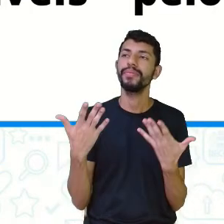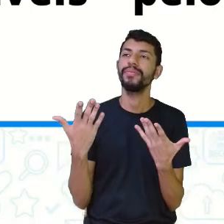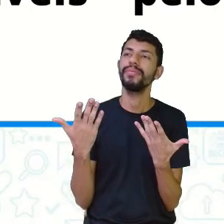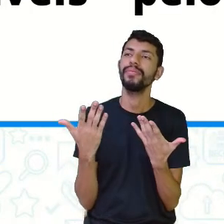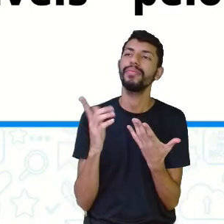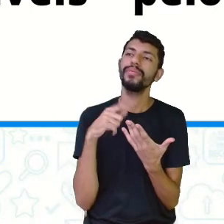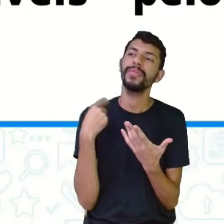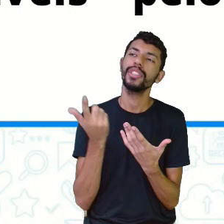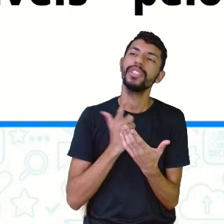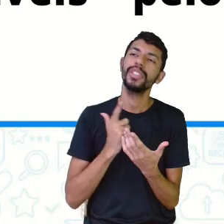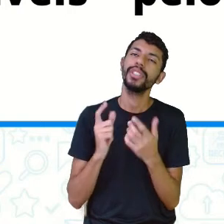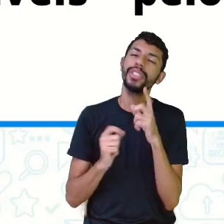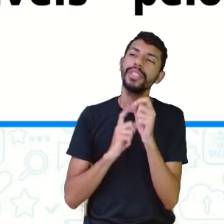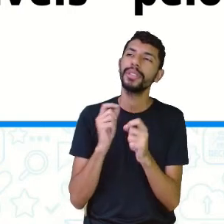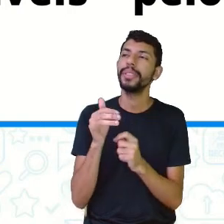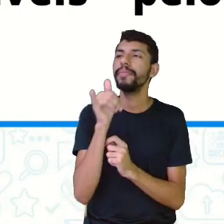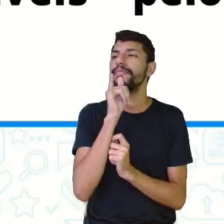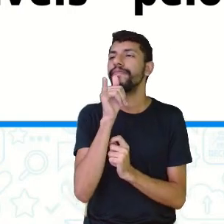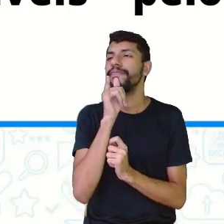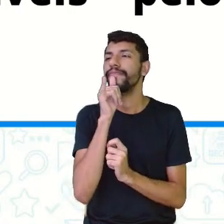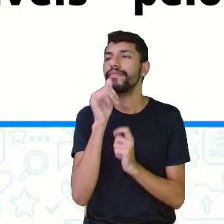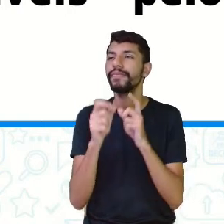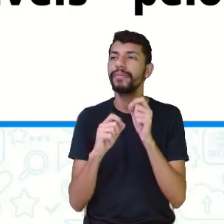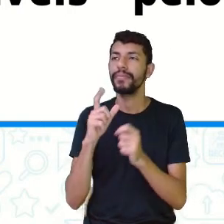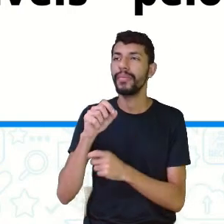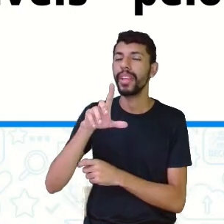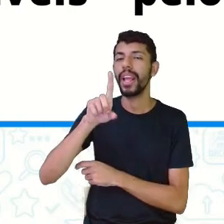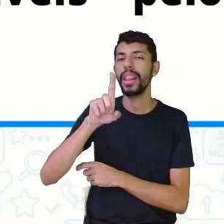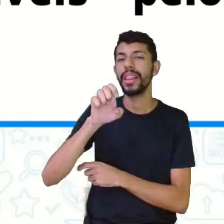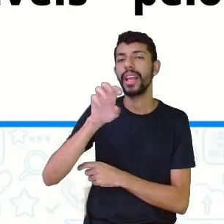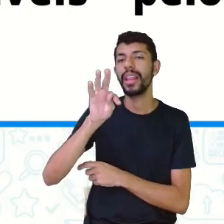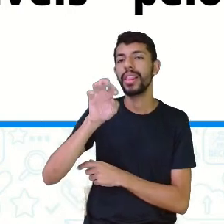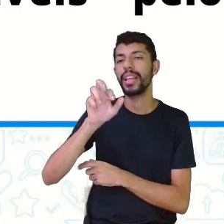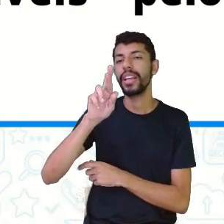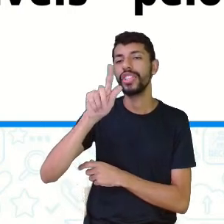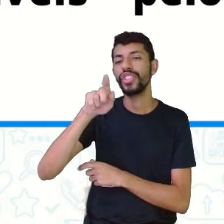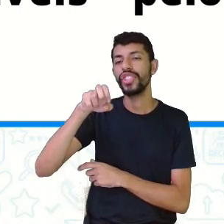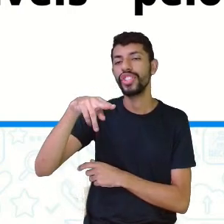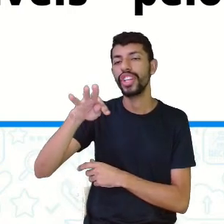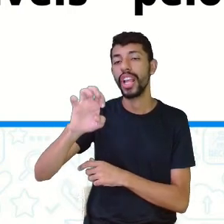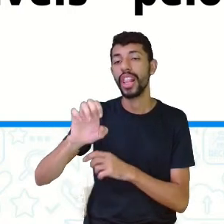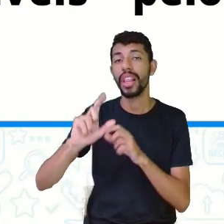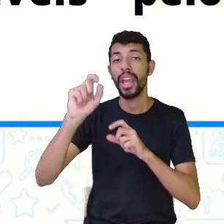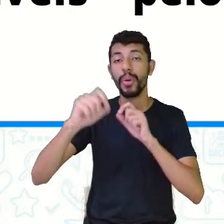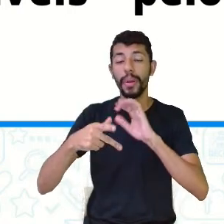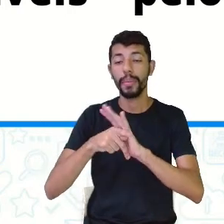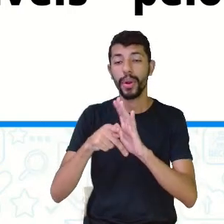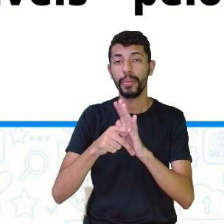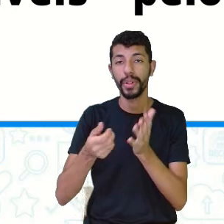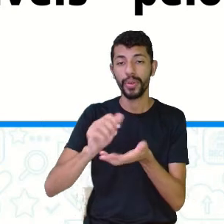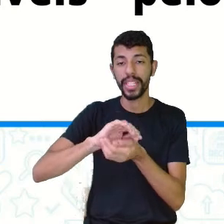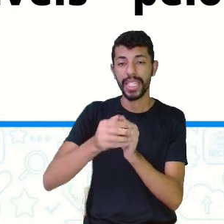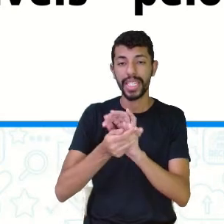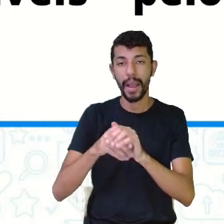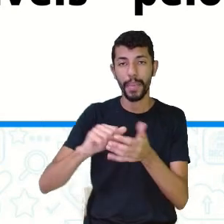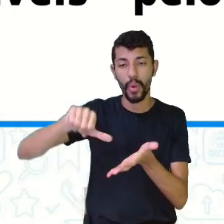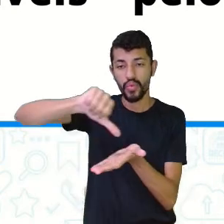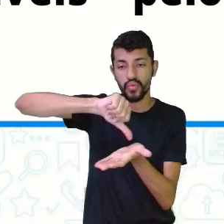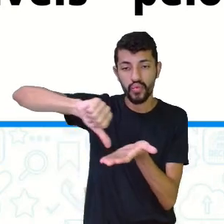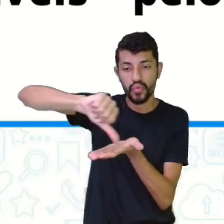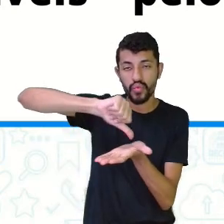aí, nós temos o exemplo de detergente. Os detergentes aí, facilmente transformado por